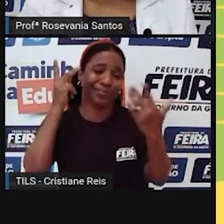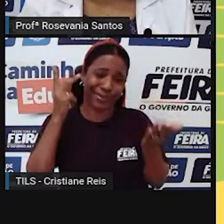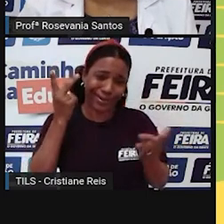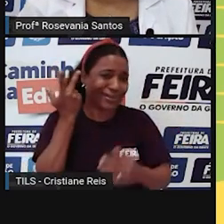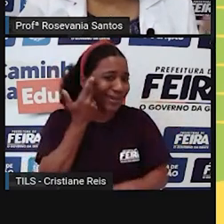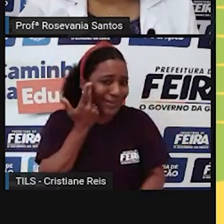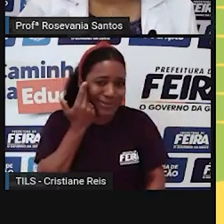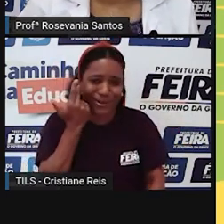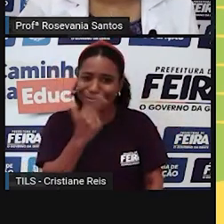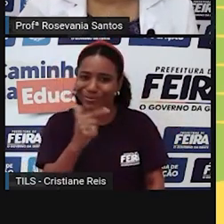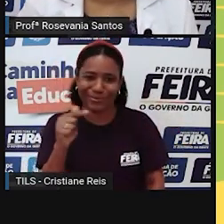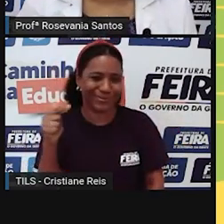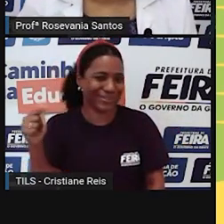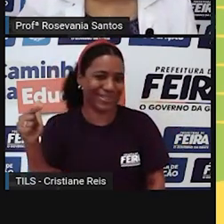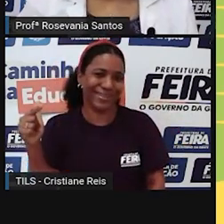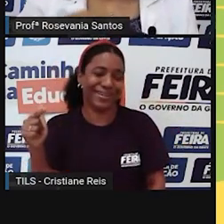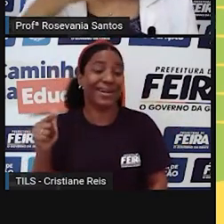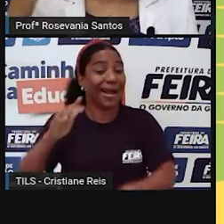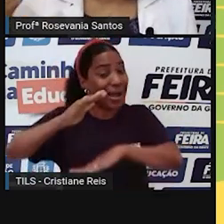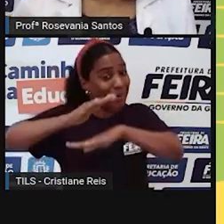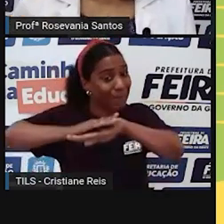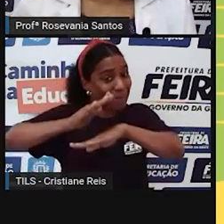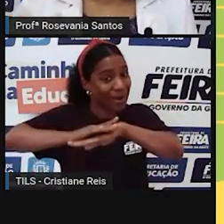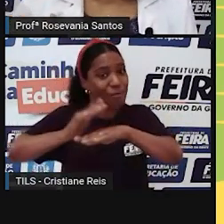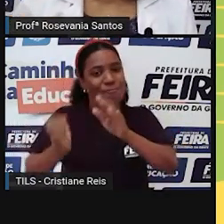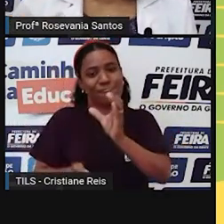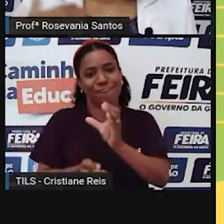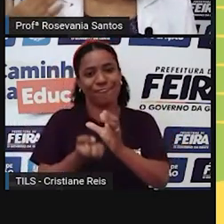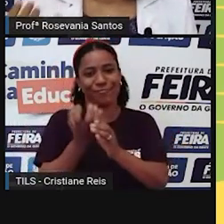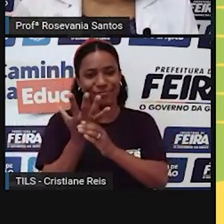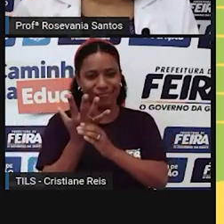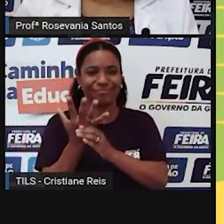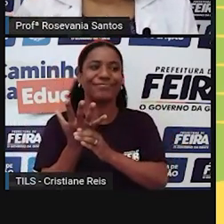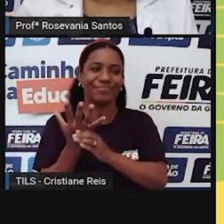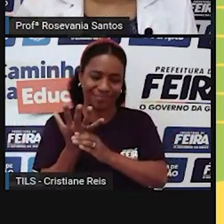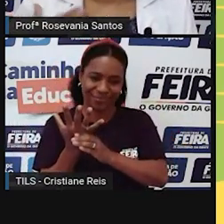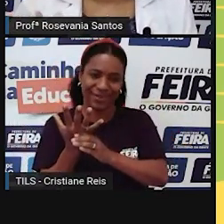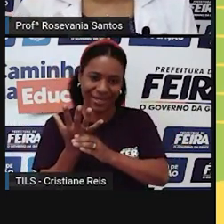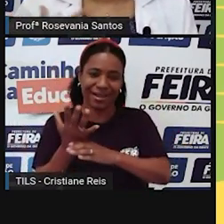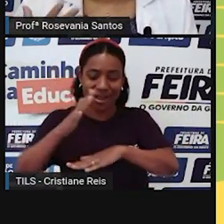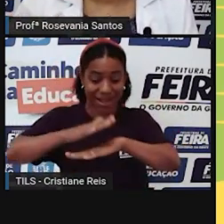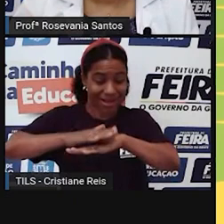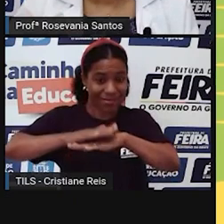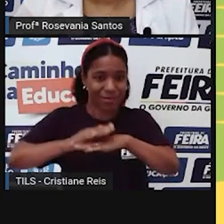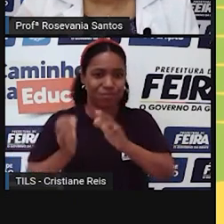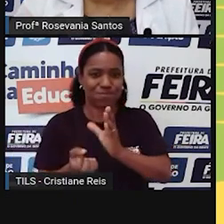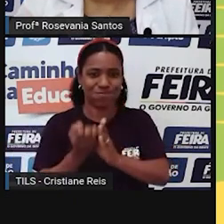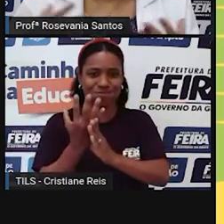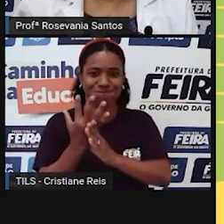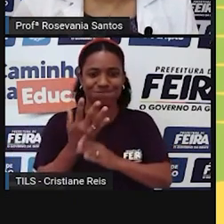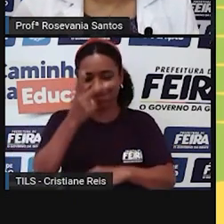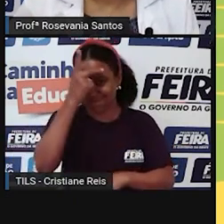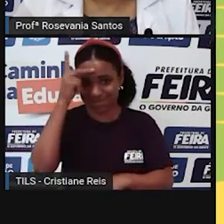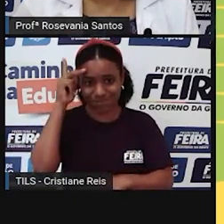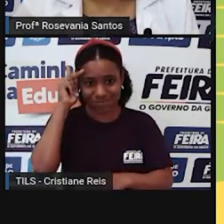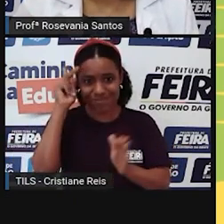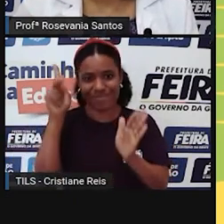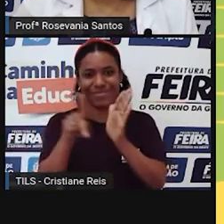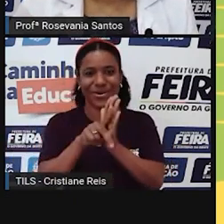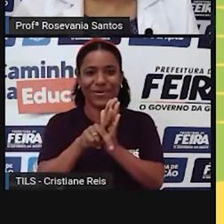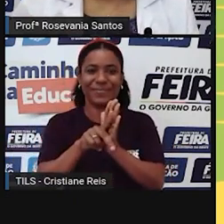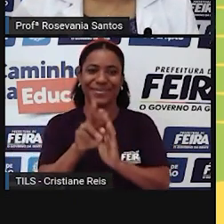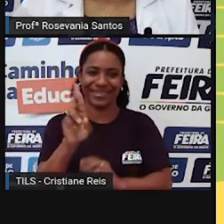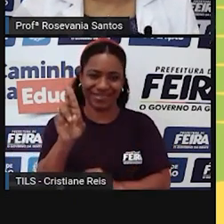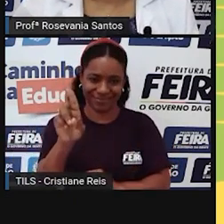da natureza, deixou de ser elemento natural. Já passou a ser um elemento artificial, um elemento humanizado, ou seja, um elemento que o